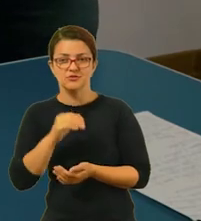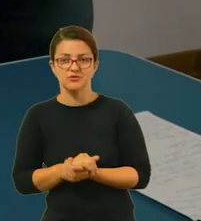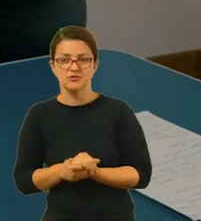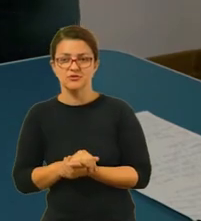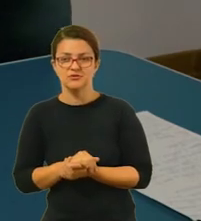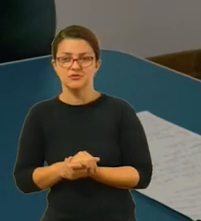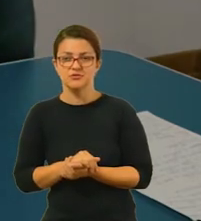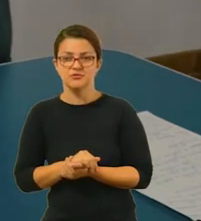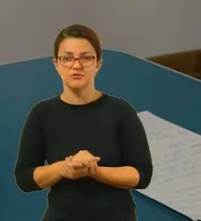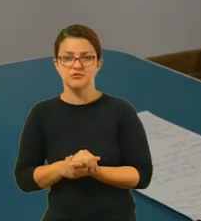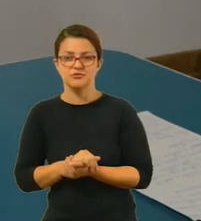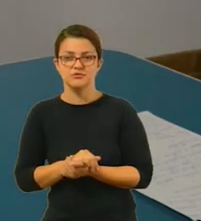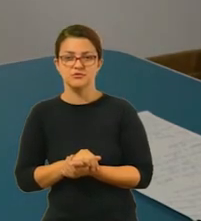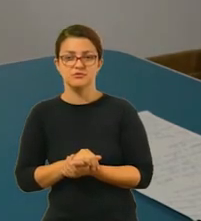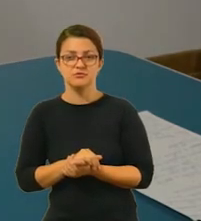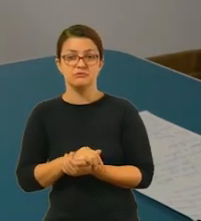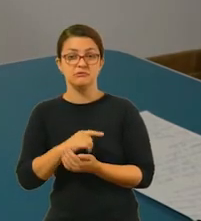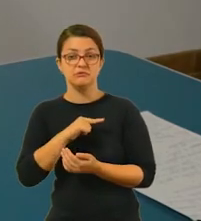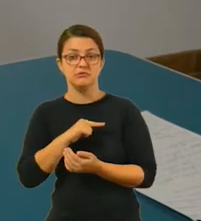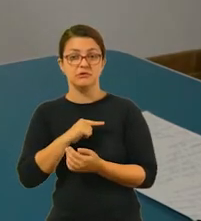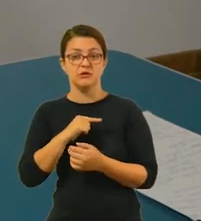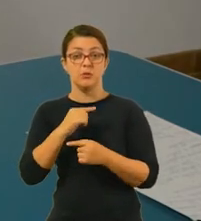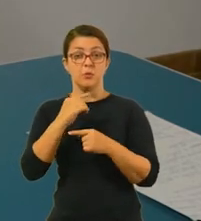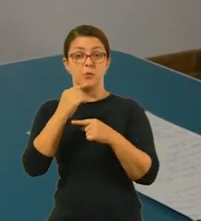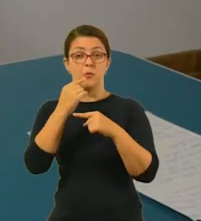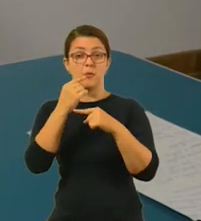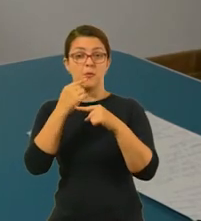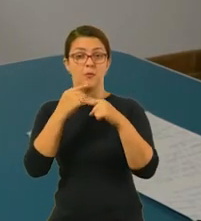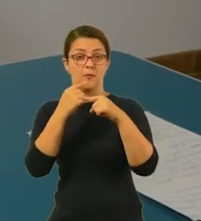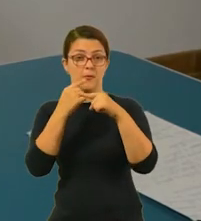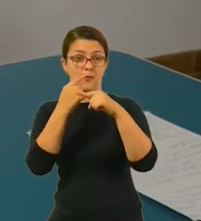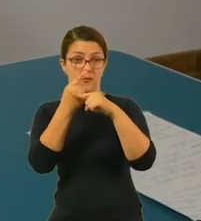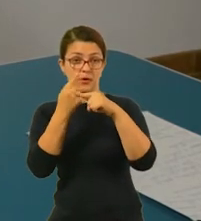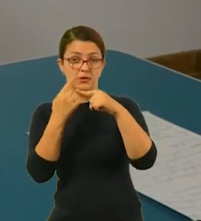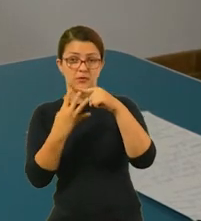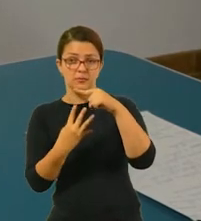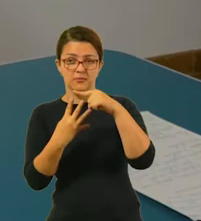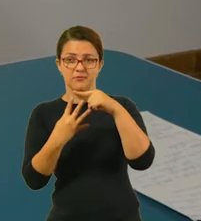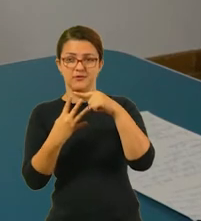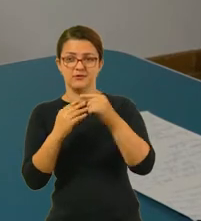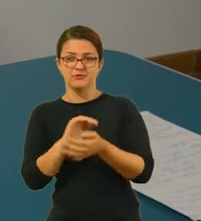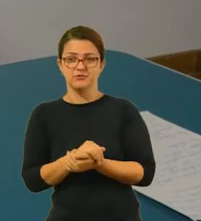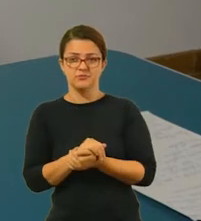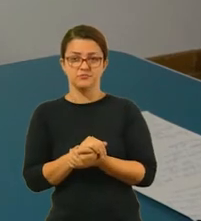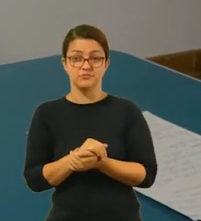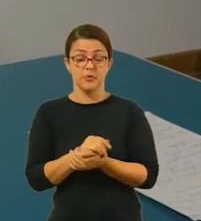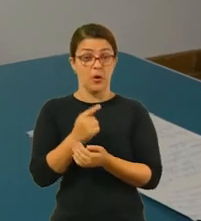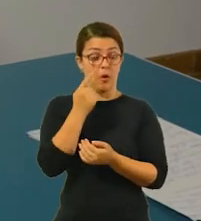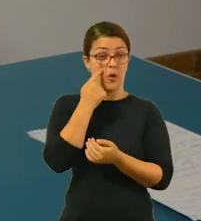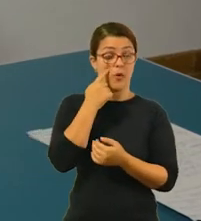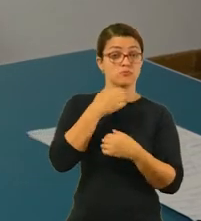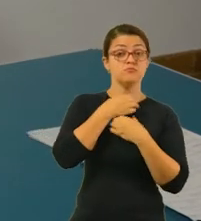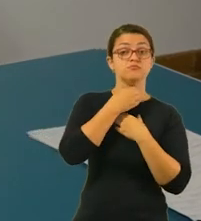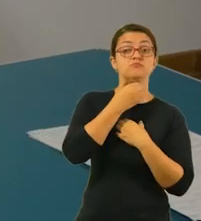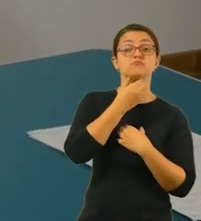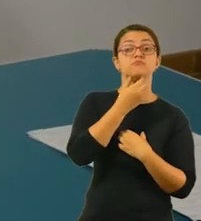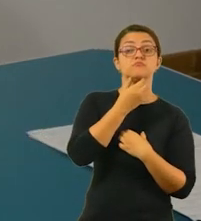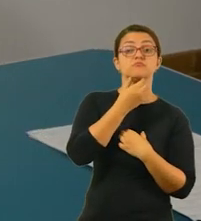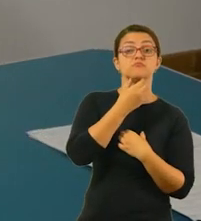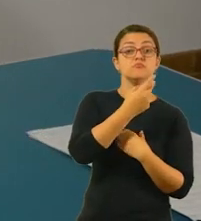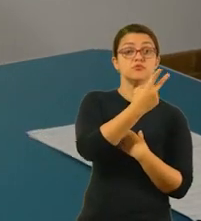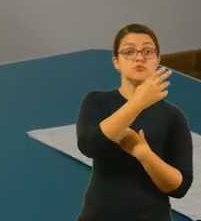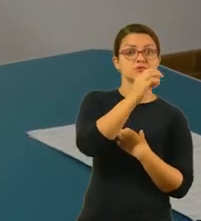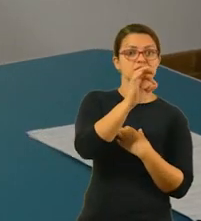gatinho? Então, olha só, nós temos o desenho, tá? Que está ilustrando. Então, nós temos a girafa Giló. E aqui eu tenho a altura dela. A altura dela é